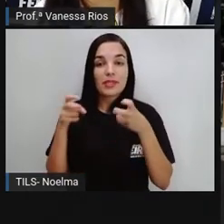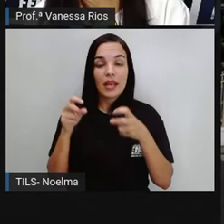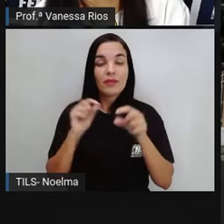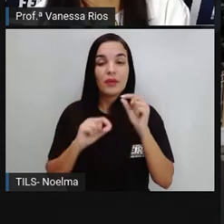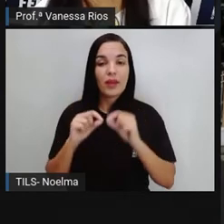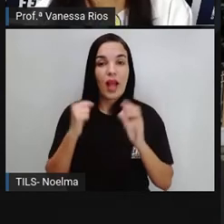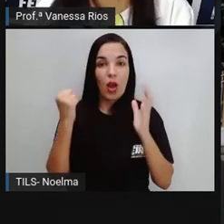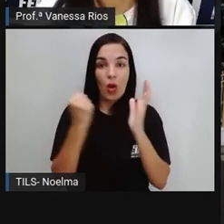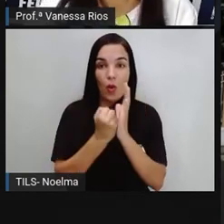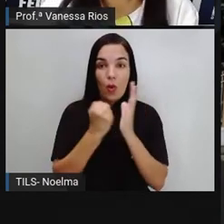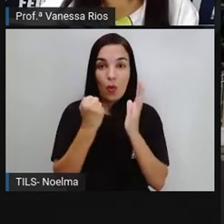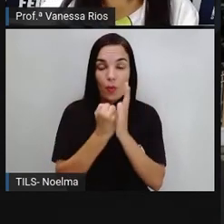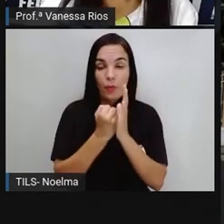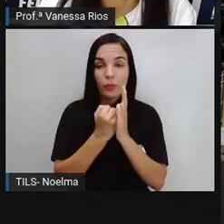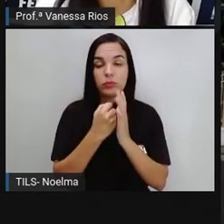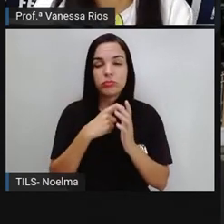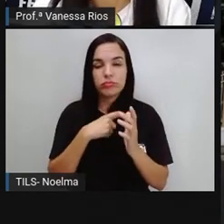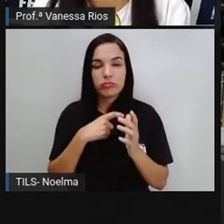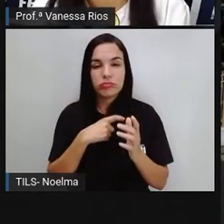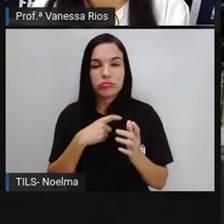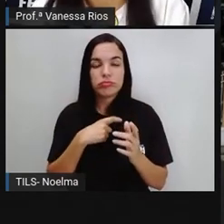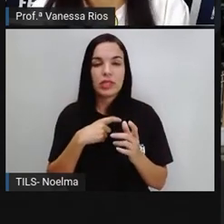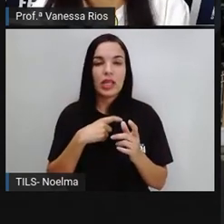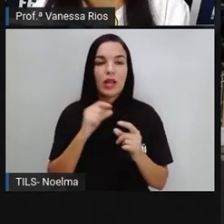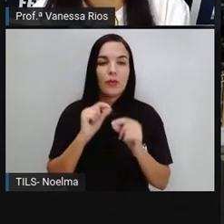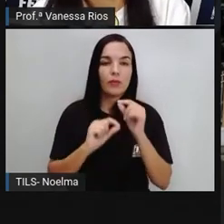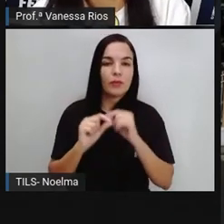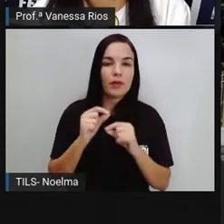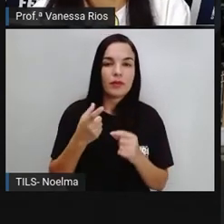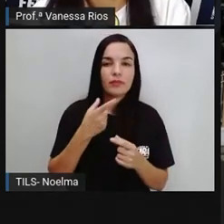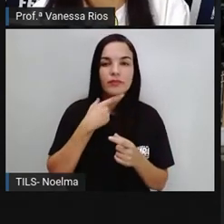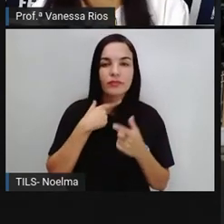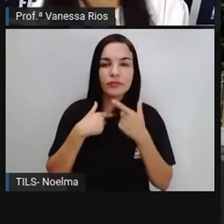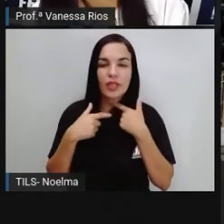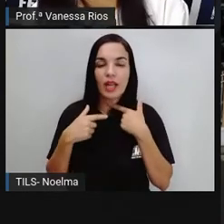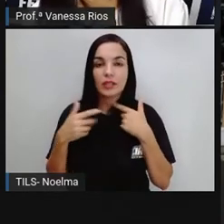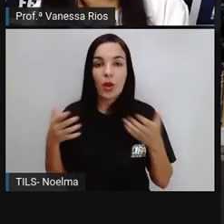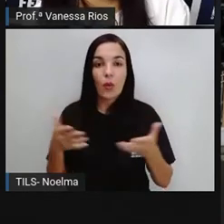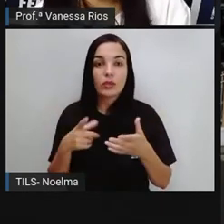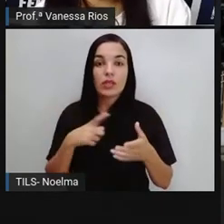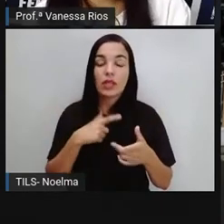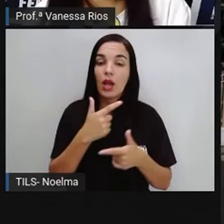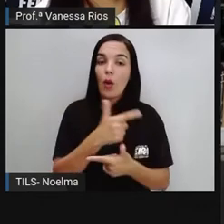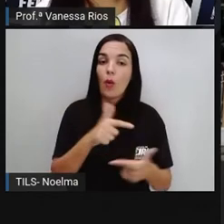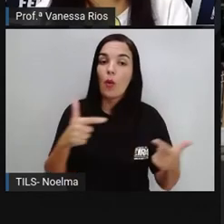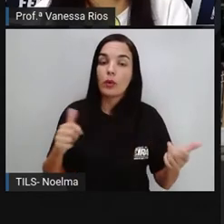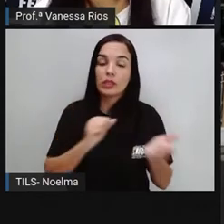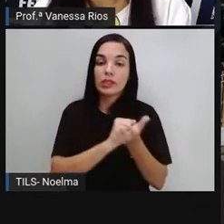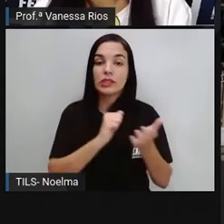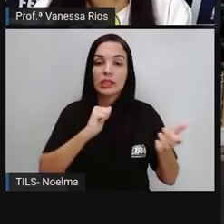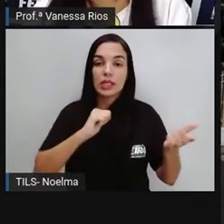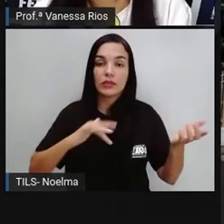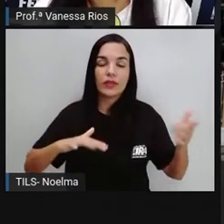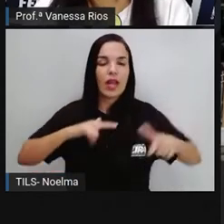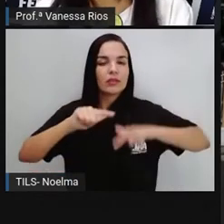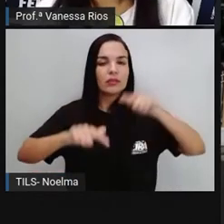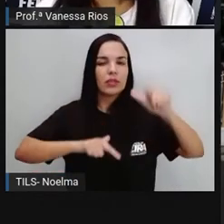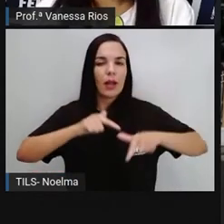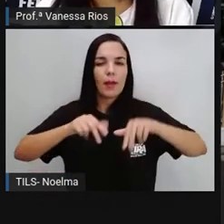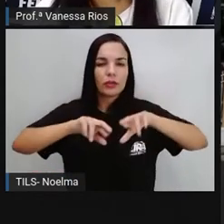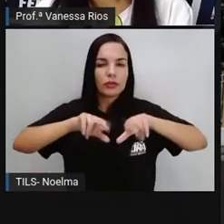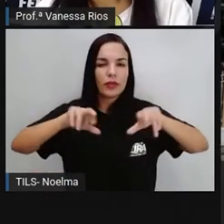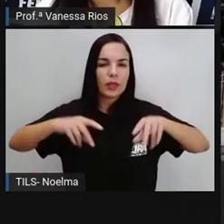foram construídos com uma intenção, hoje funcionam, trazendo outras atividades diferentes, de quando